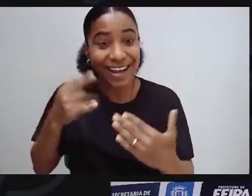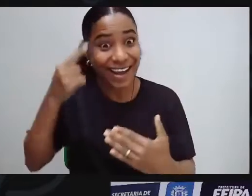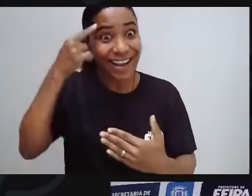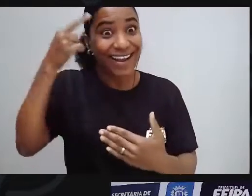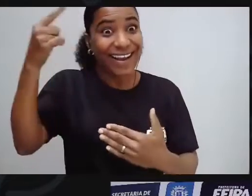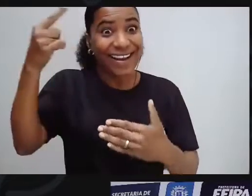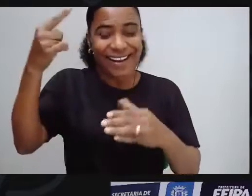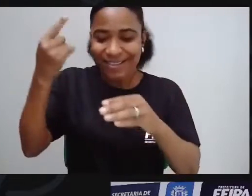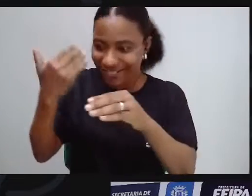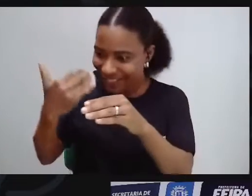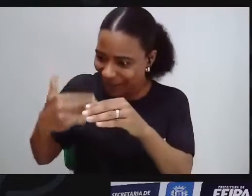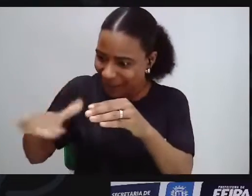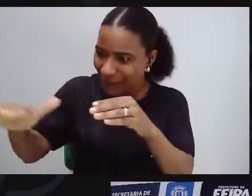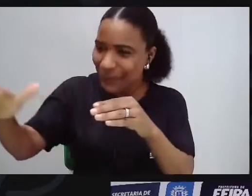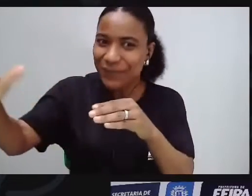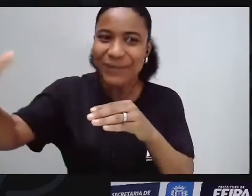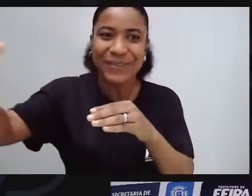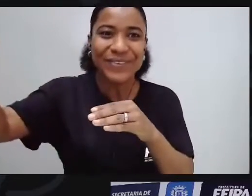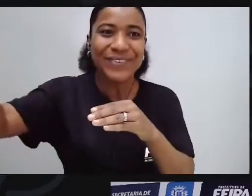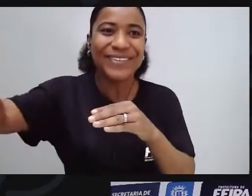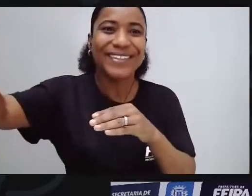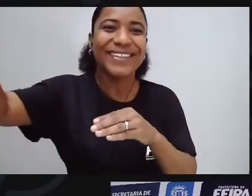em um